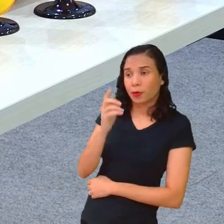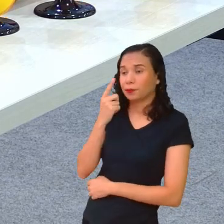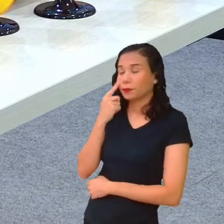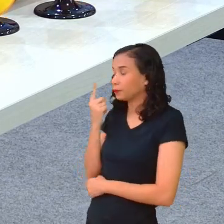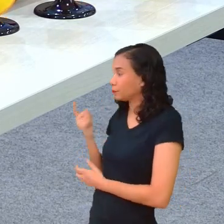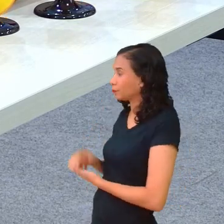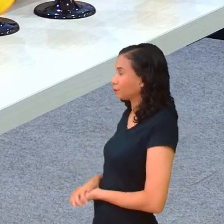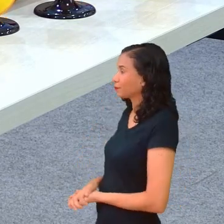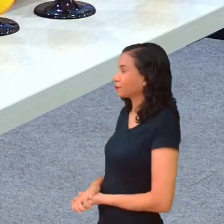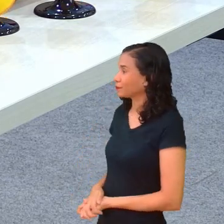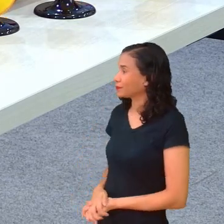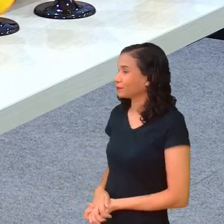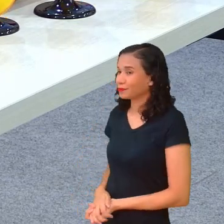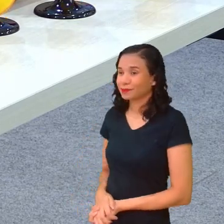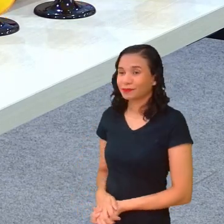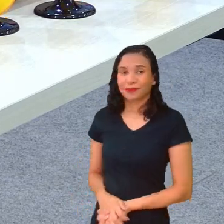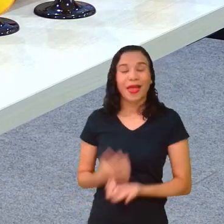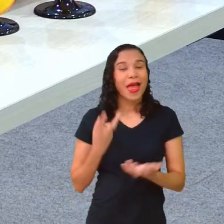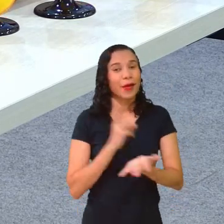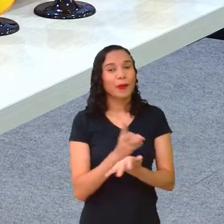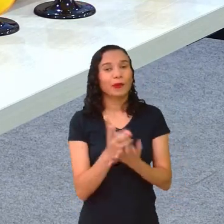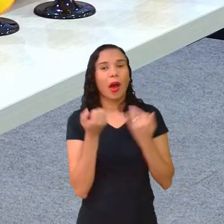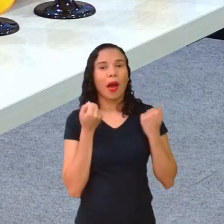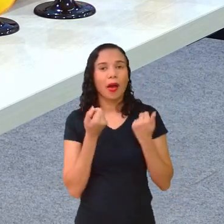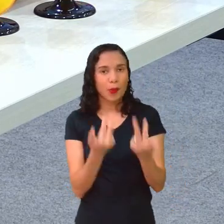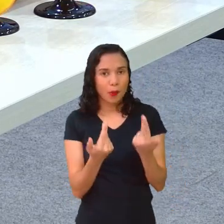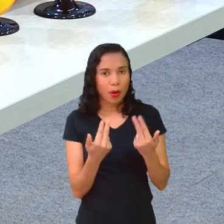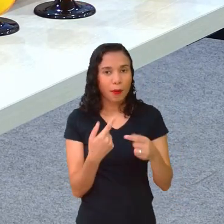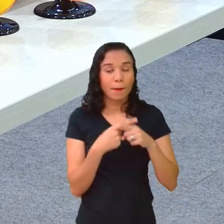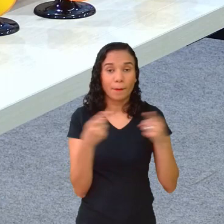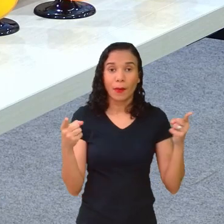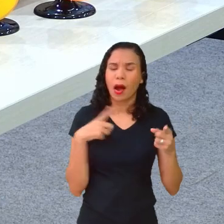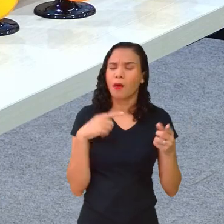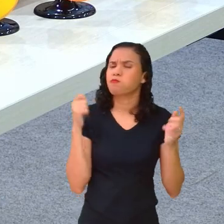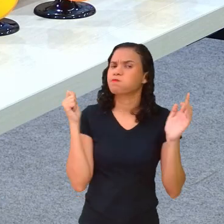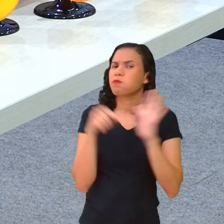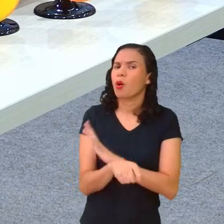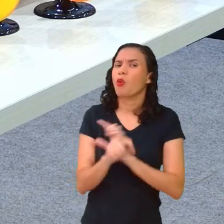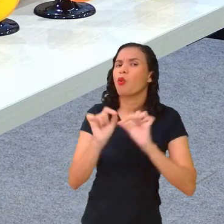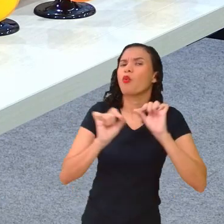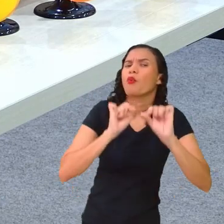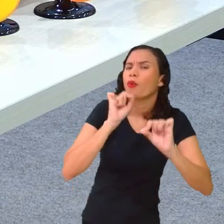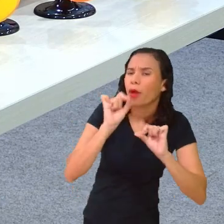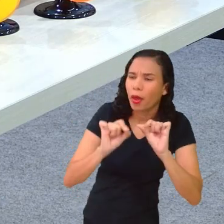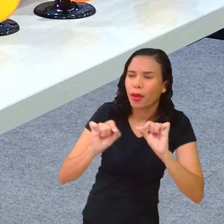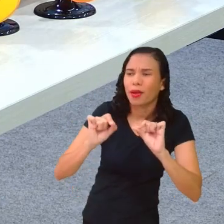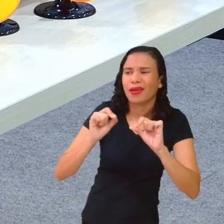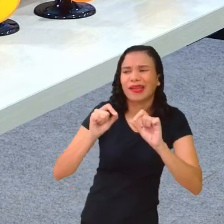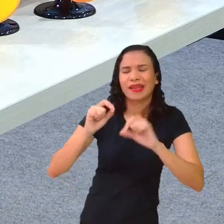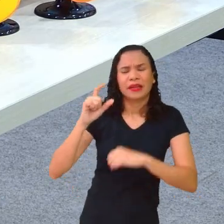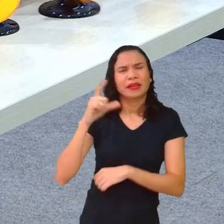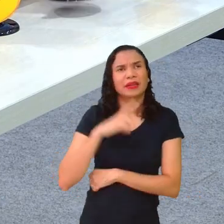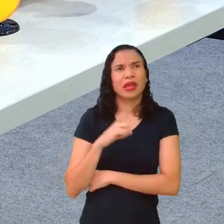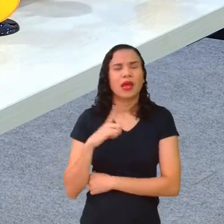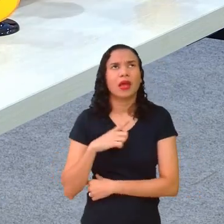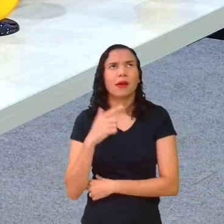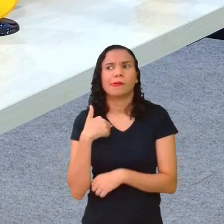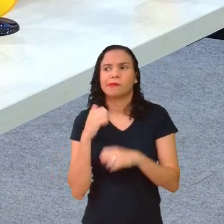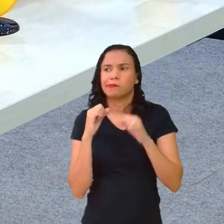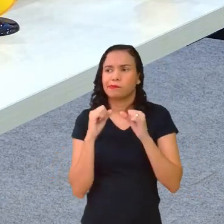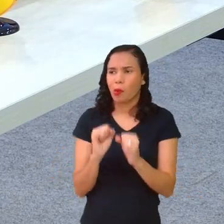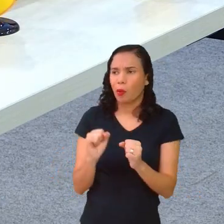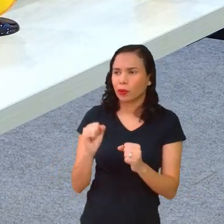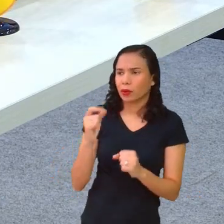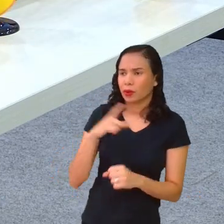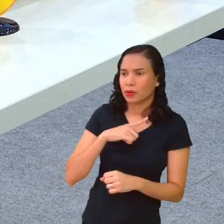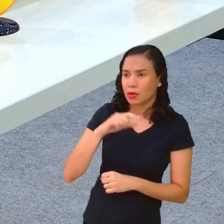aqui, ó. E ele vai manter. Agora, a minha pergunta é a seguinte: será que eu posso pegar